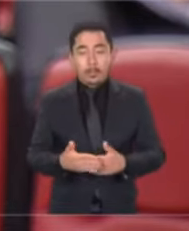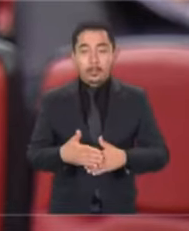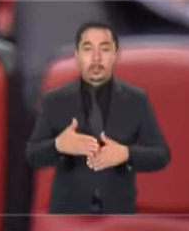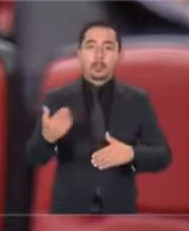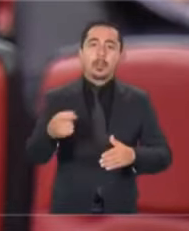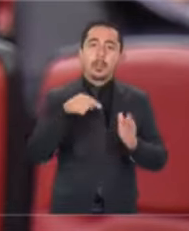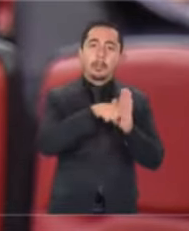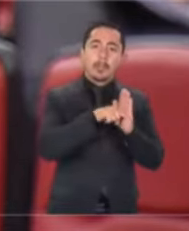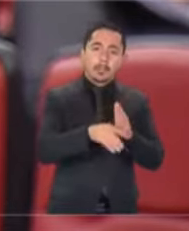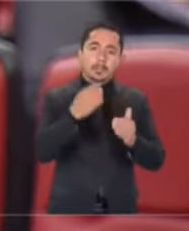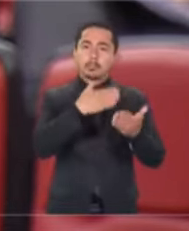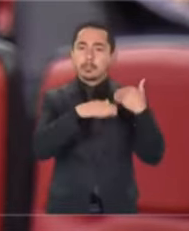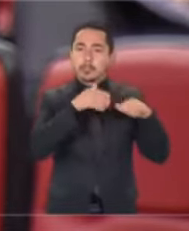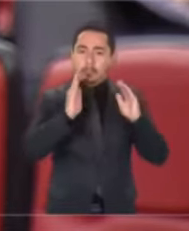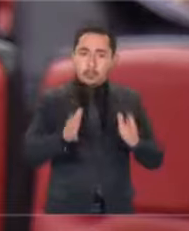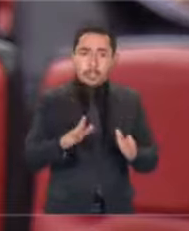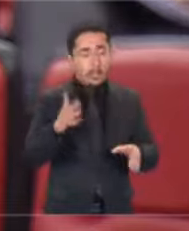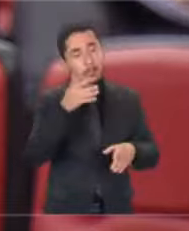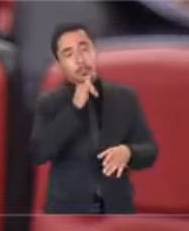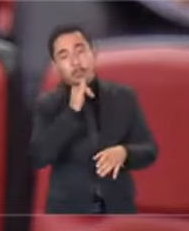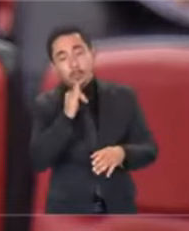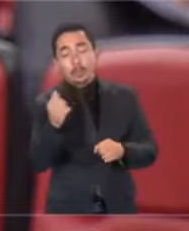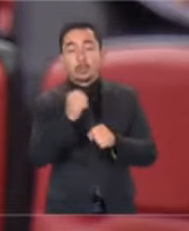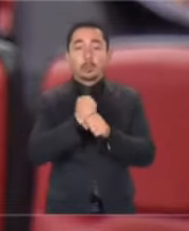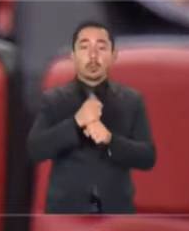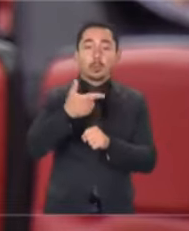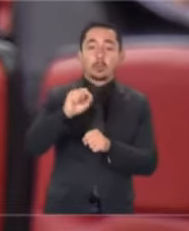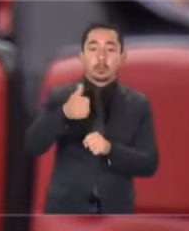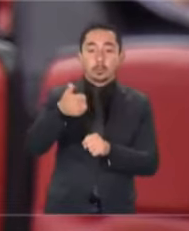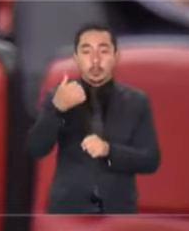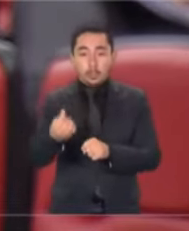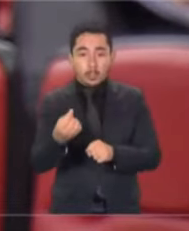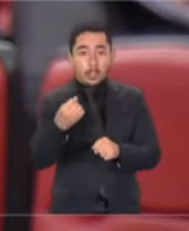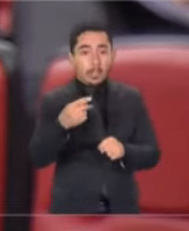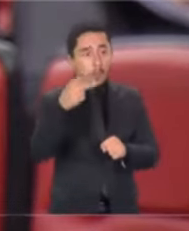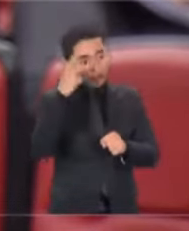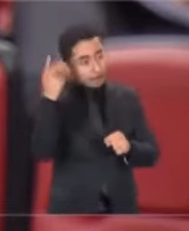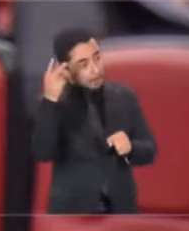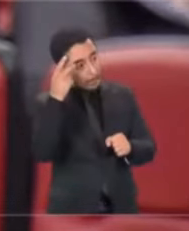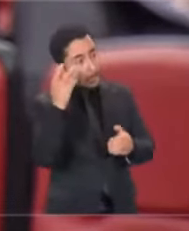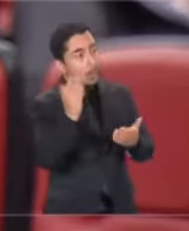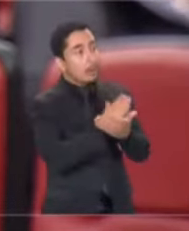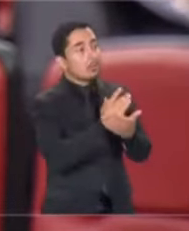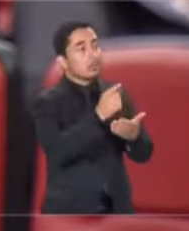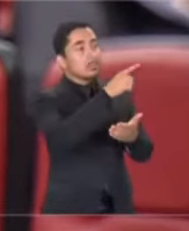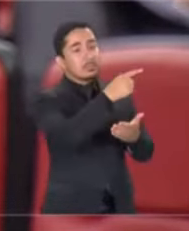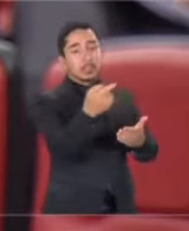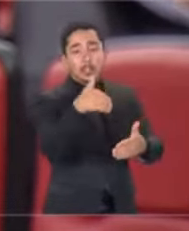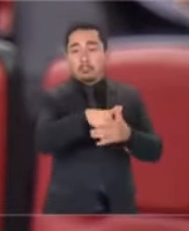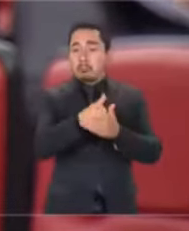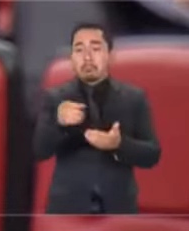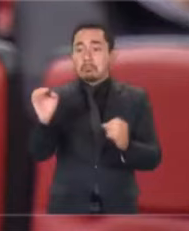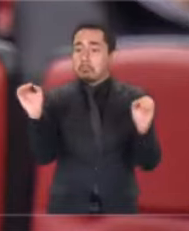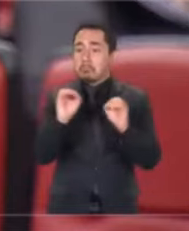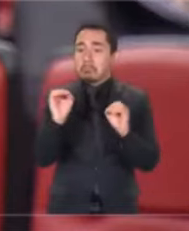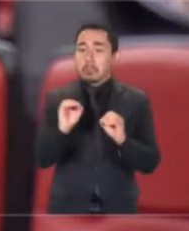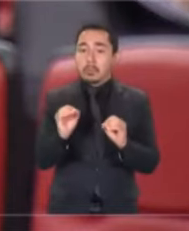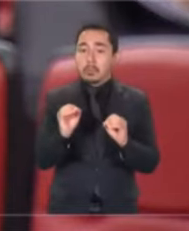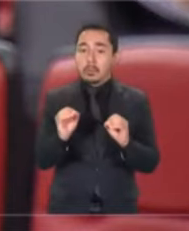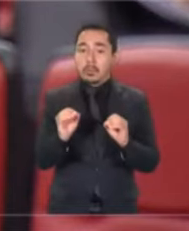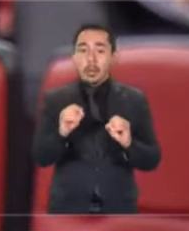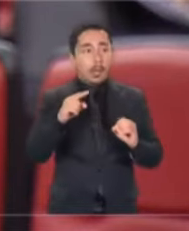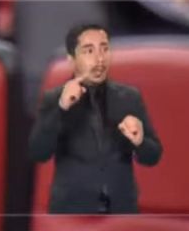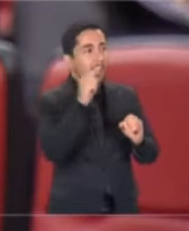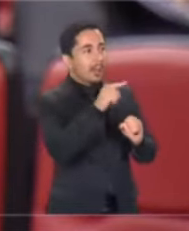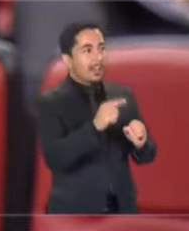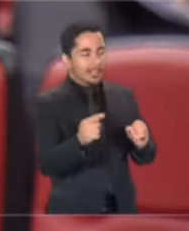esse tribunal demonstraram que, por exemplo, em 2016, mais de 16 mil candidaturas não ofereram qualquer tipo de voto, sem que isso tivesse representado qualquer tipo de ilícito